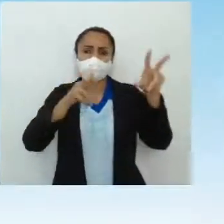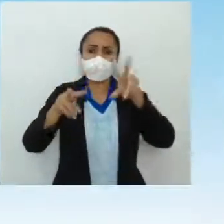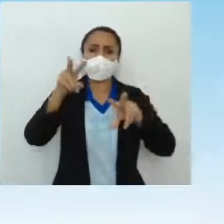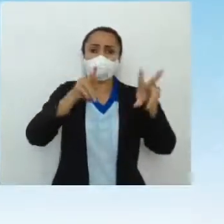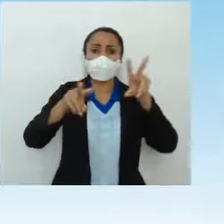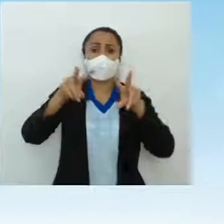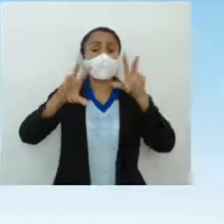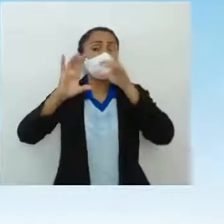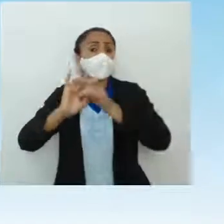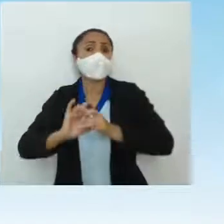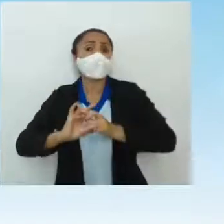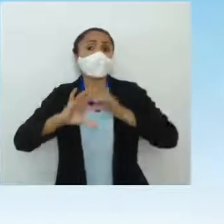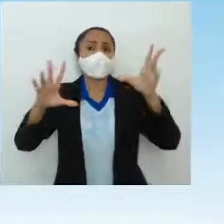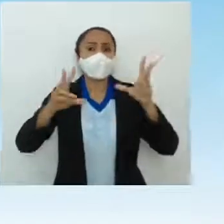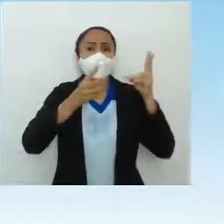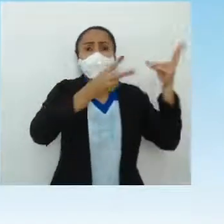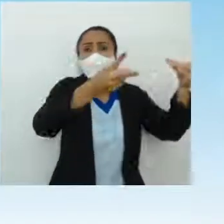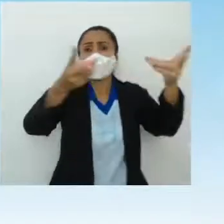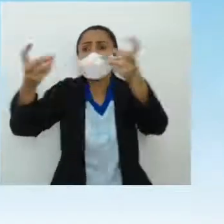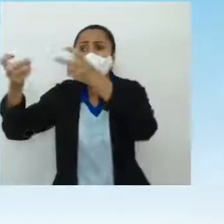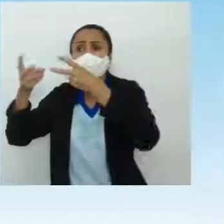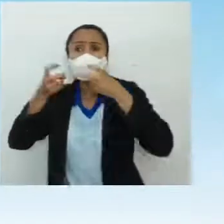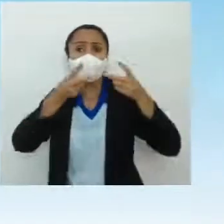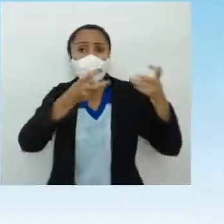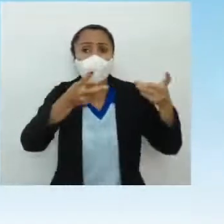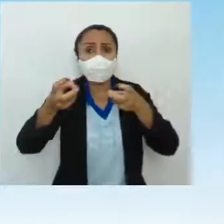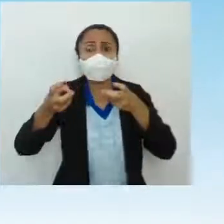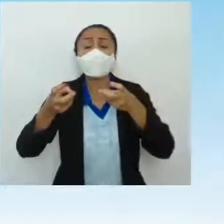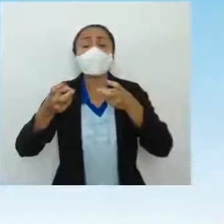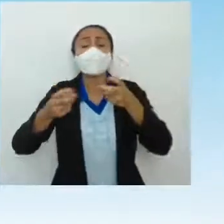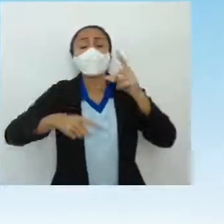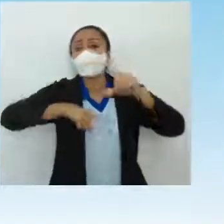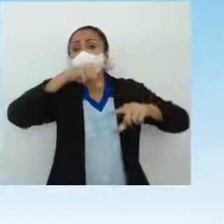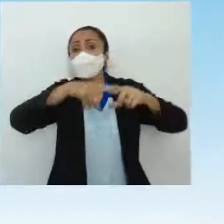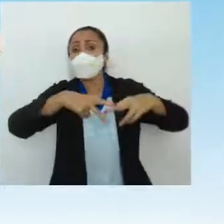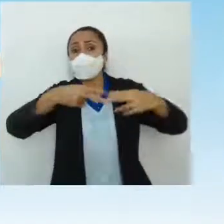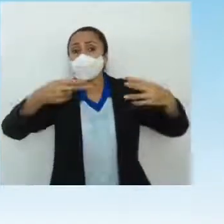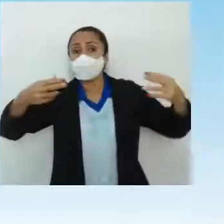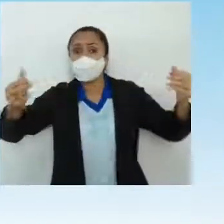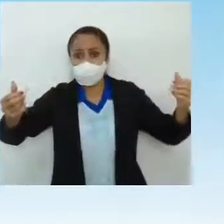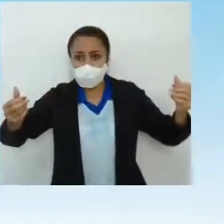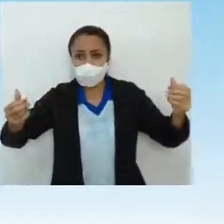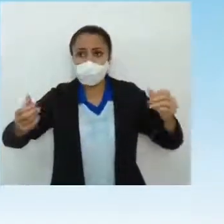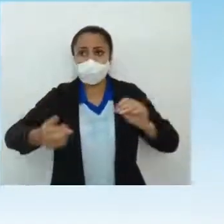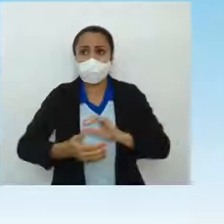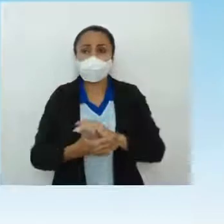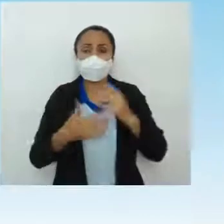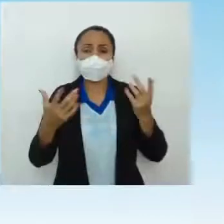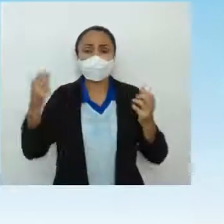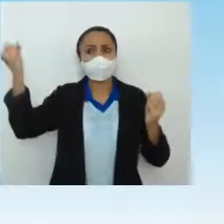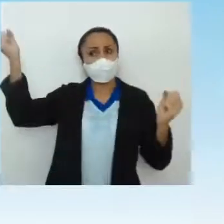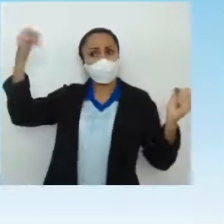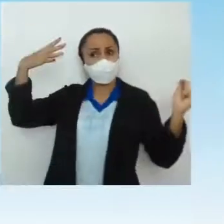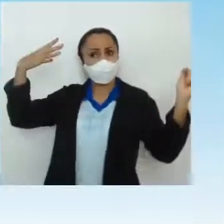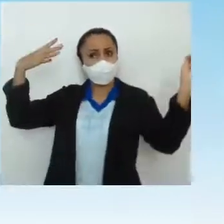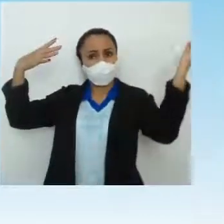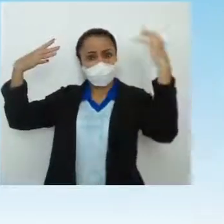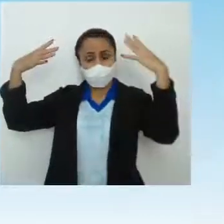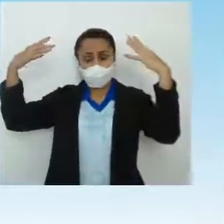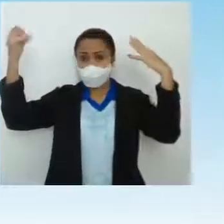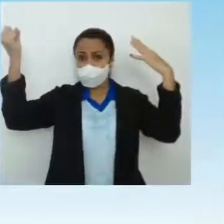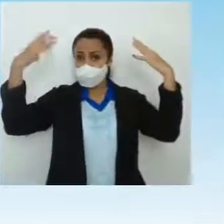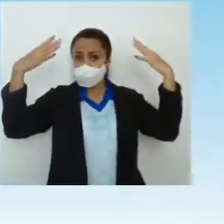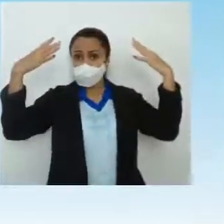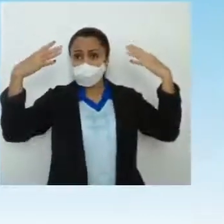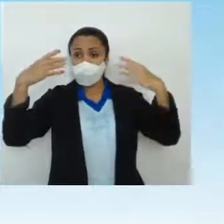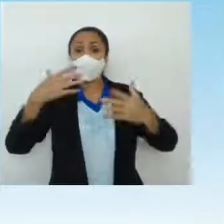permitir captar e perceber os objetos através da luminosidade. Isso aí que